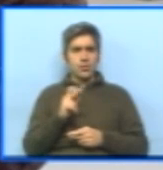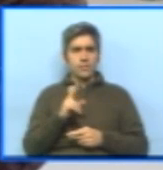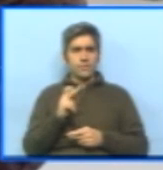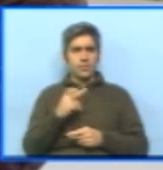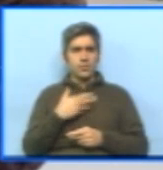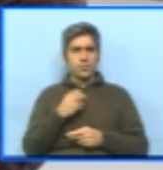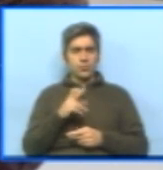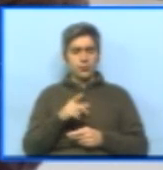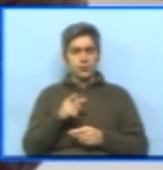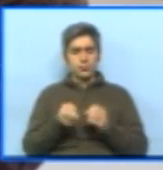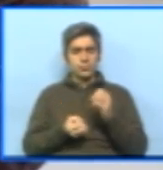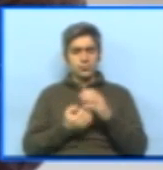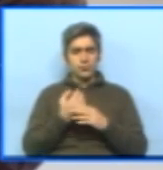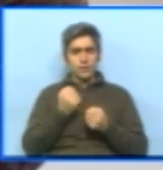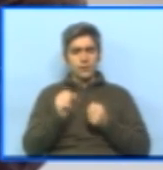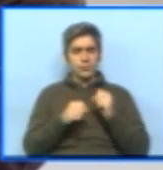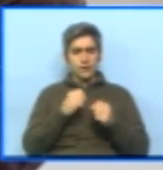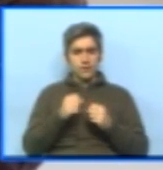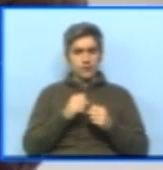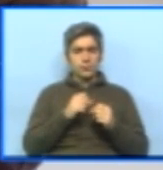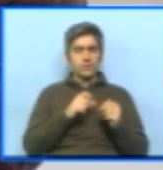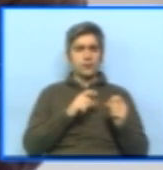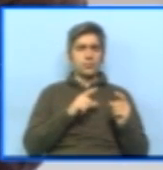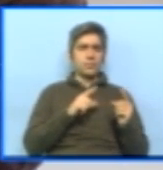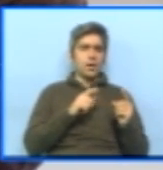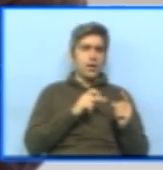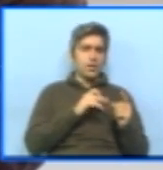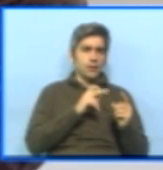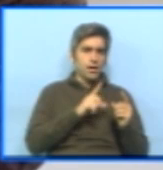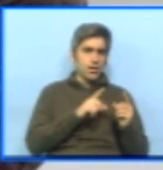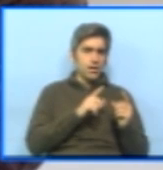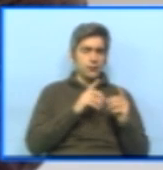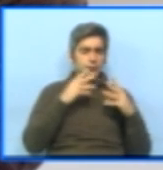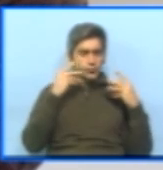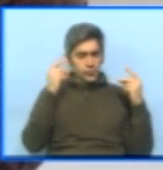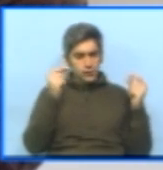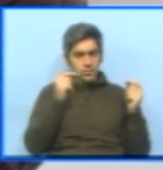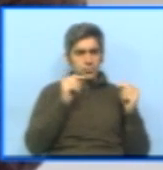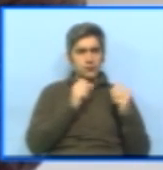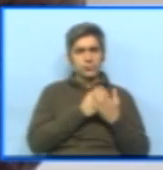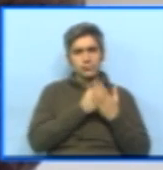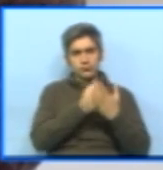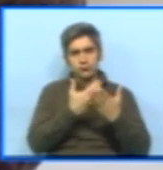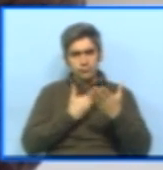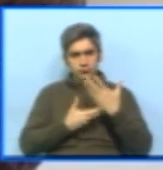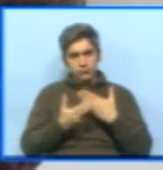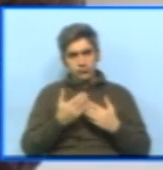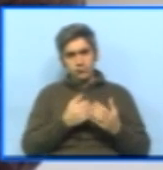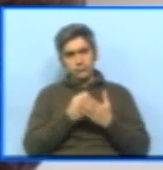facto, como movimento laical, de leigos para leigos, de grande espiritualidade, mas também